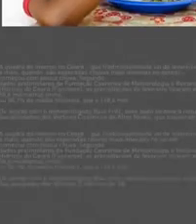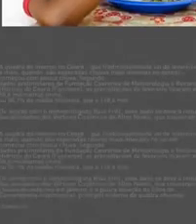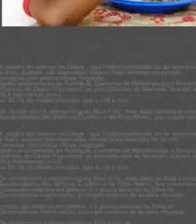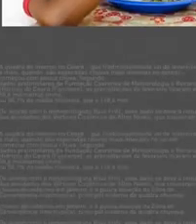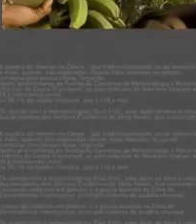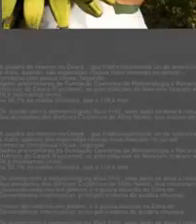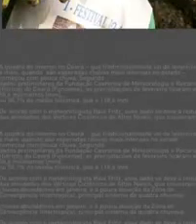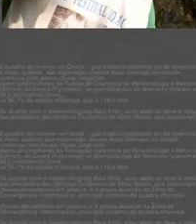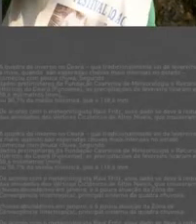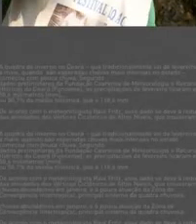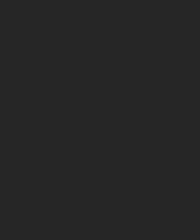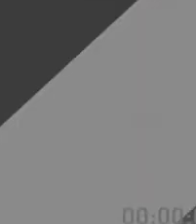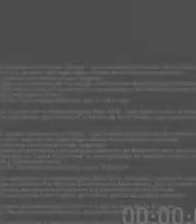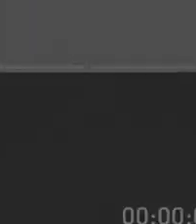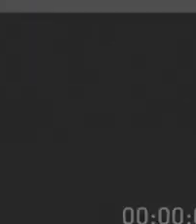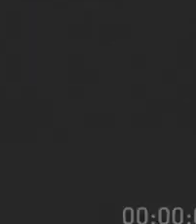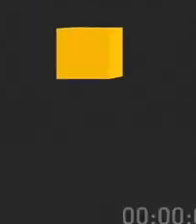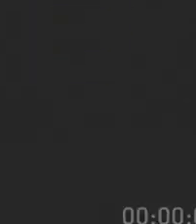nem culpa